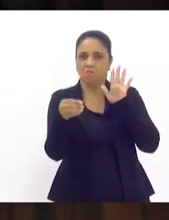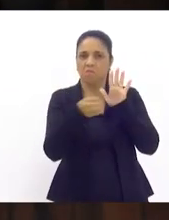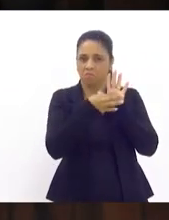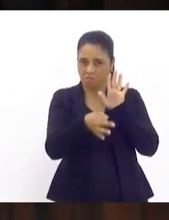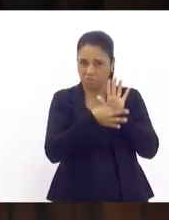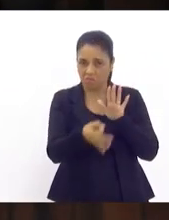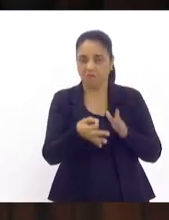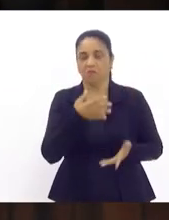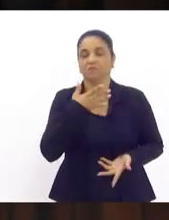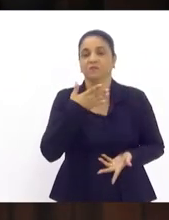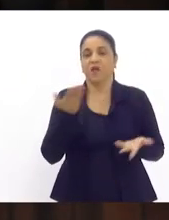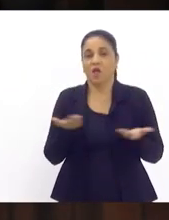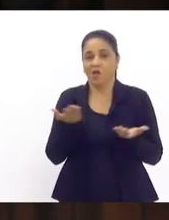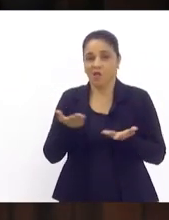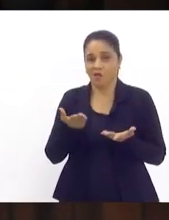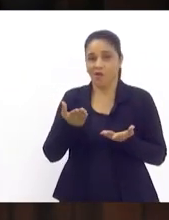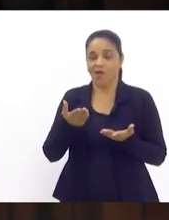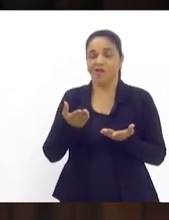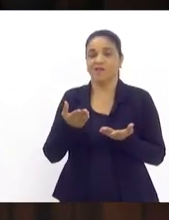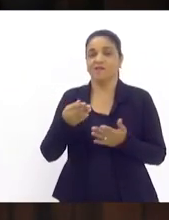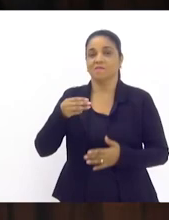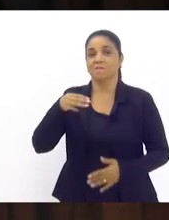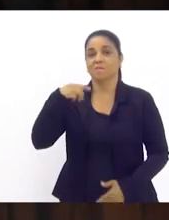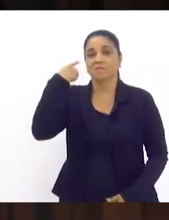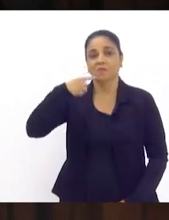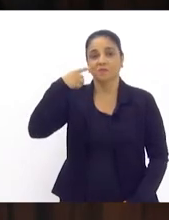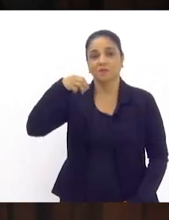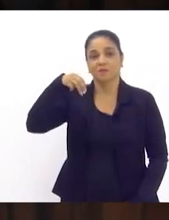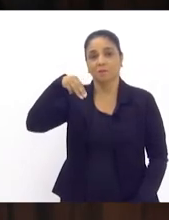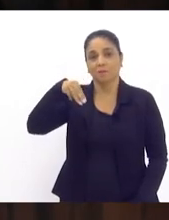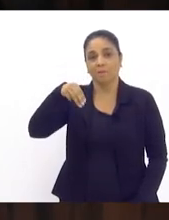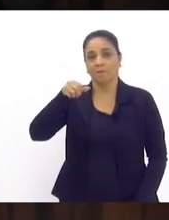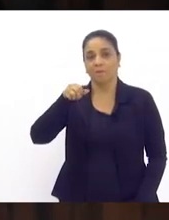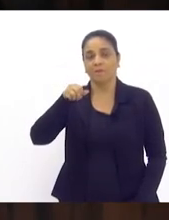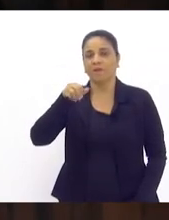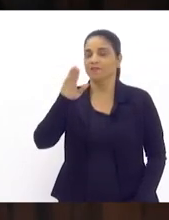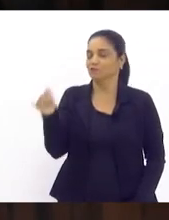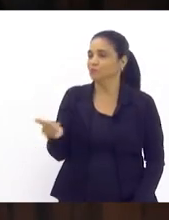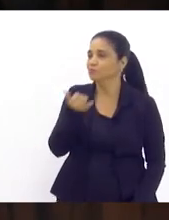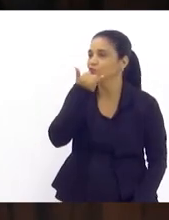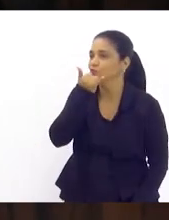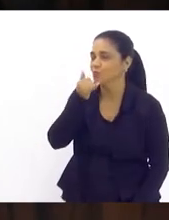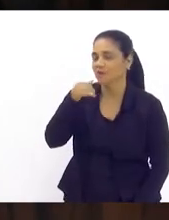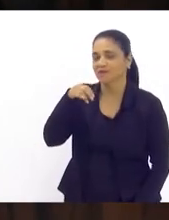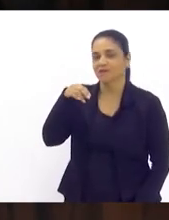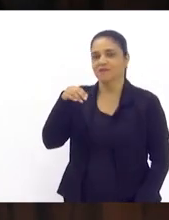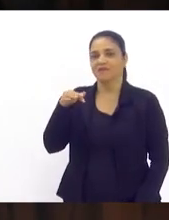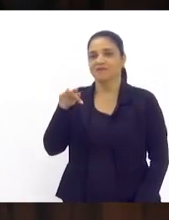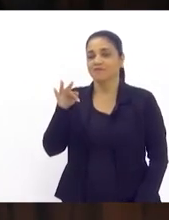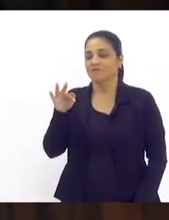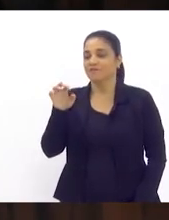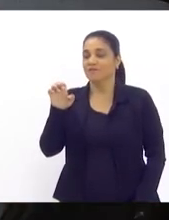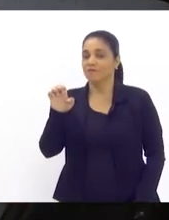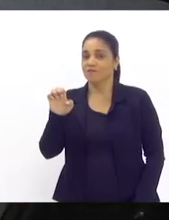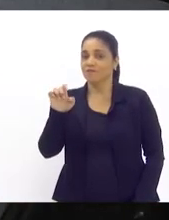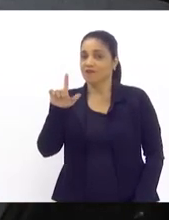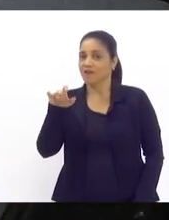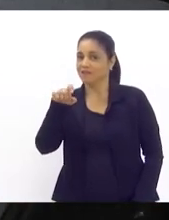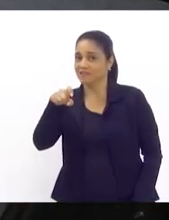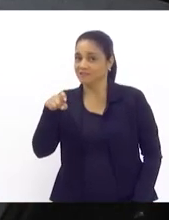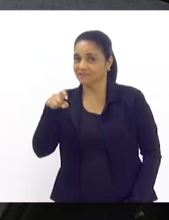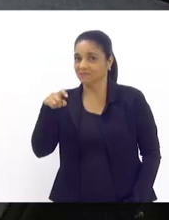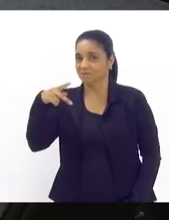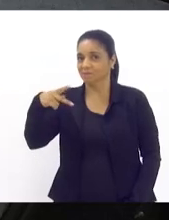o nosso deputado Márcio Pacheco. É Fred Pacheco, perdão. É muito parecido, parece um sósia,